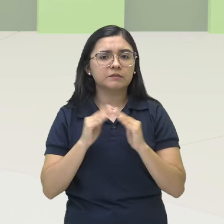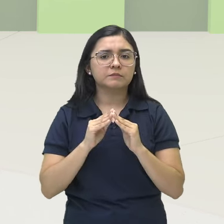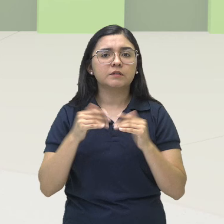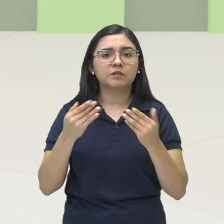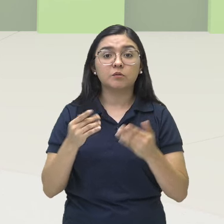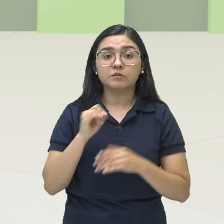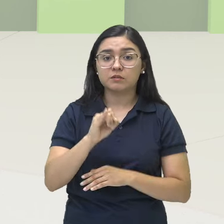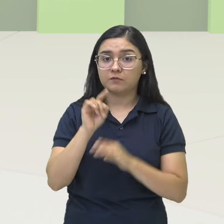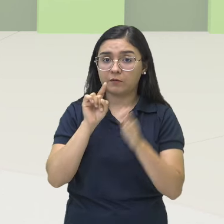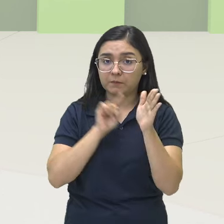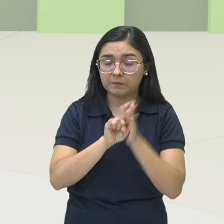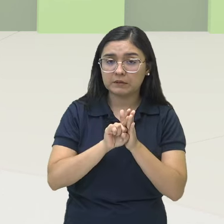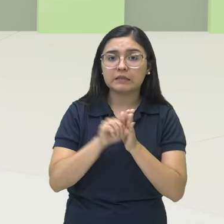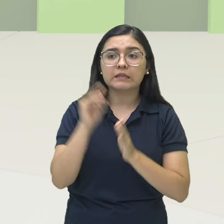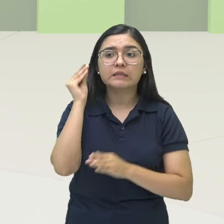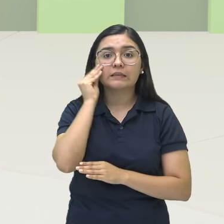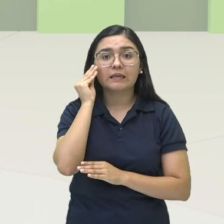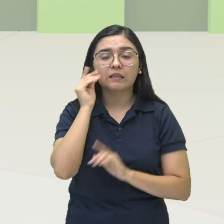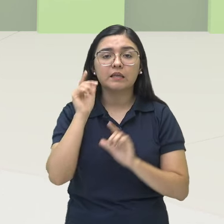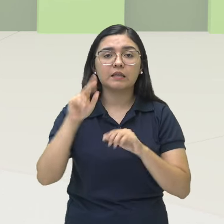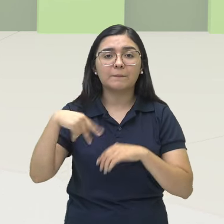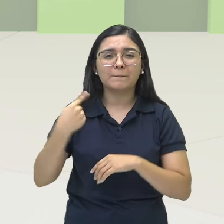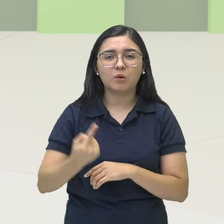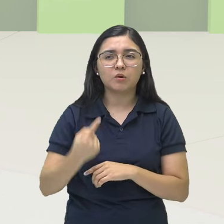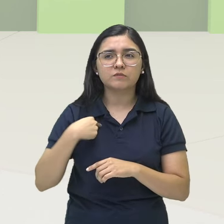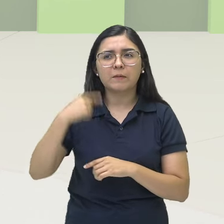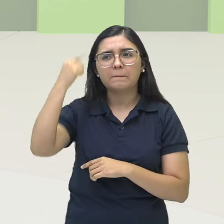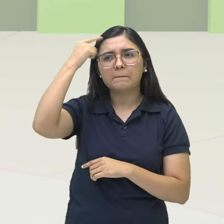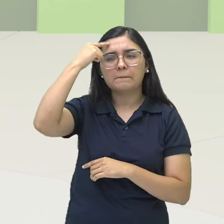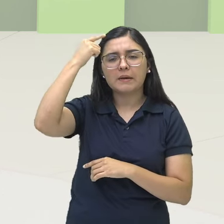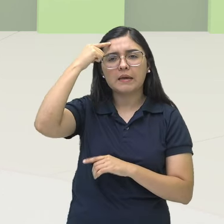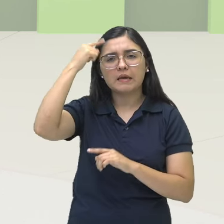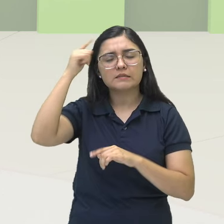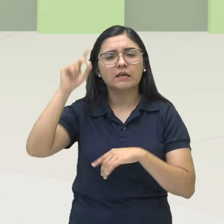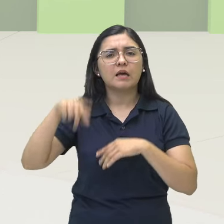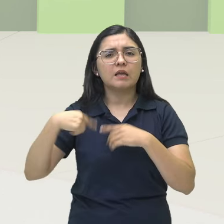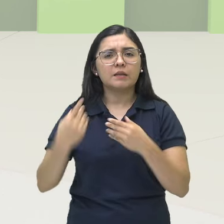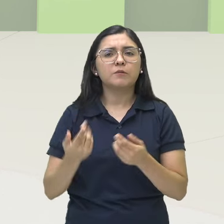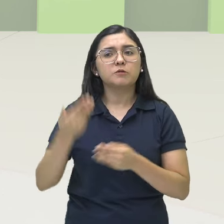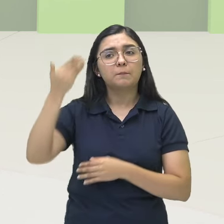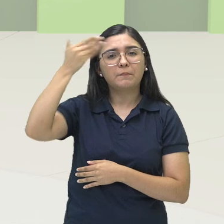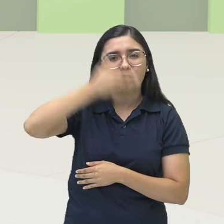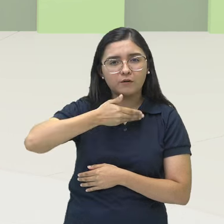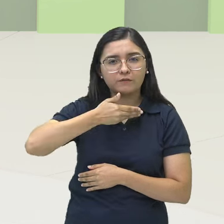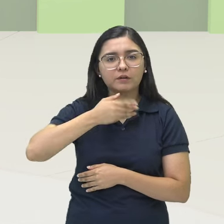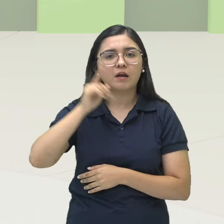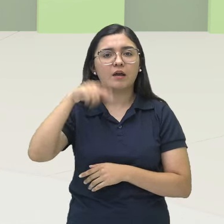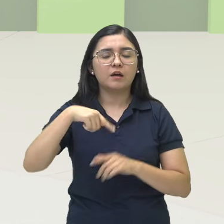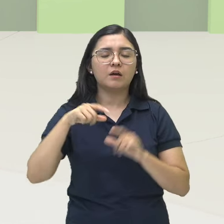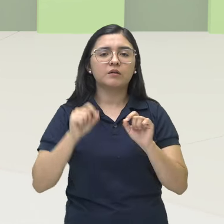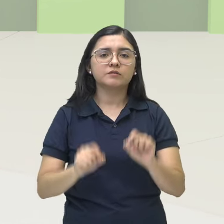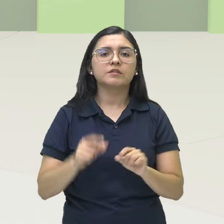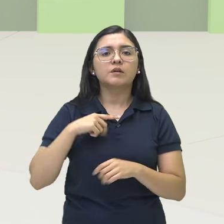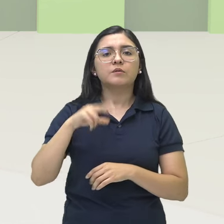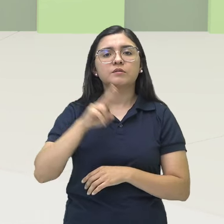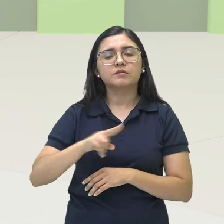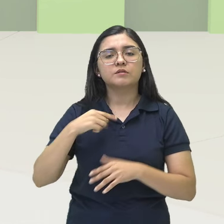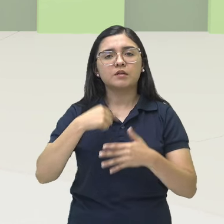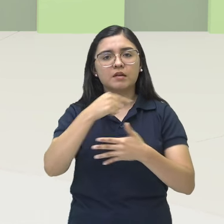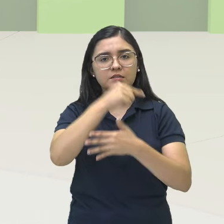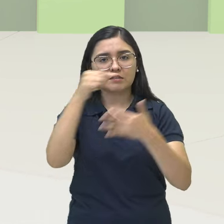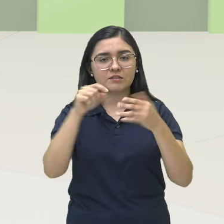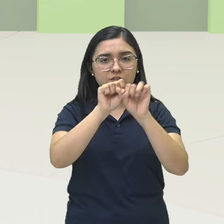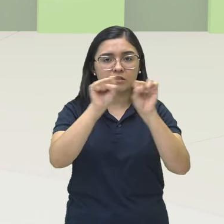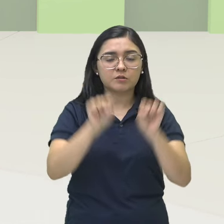faz um questionamento e tenta comprovar, pensa, faz uma hipótese, comprova aquilo ali, você está aplicando a